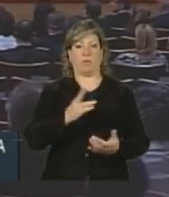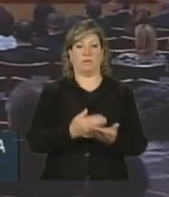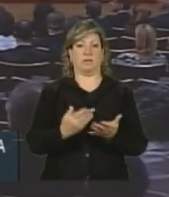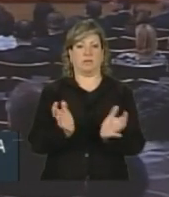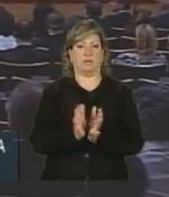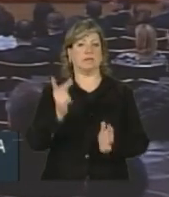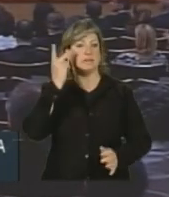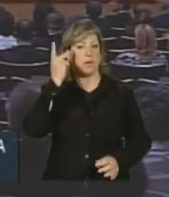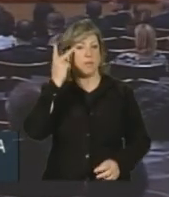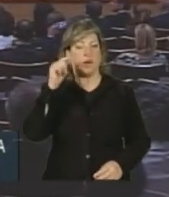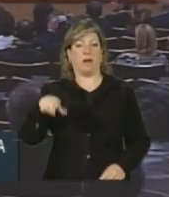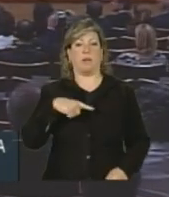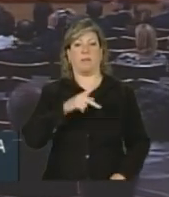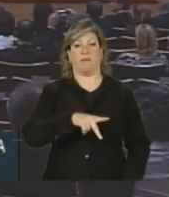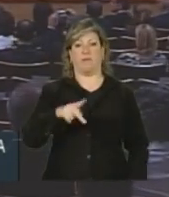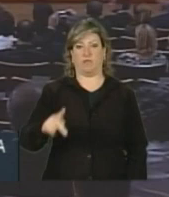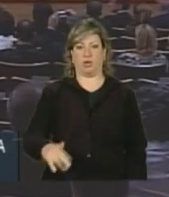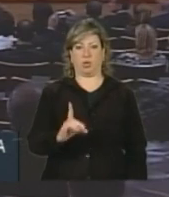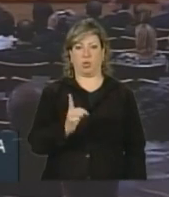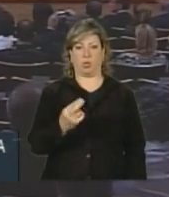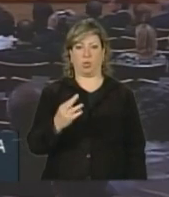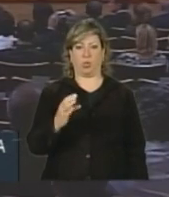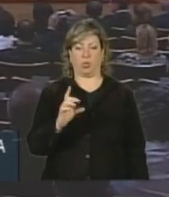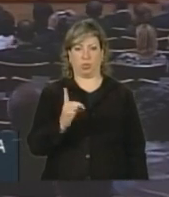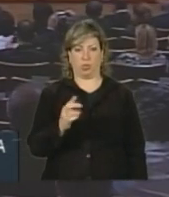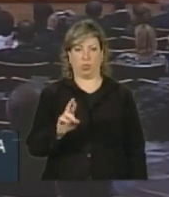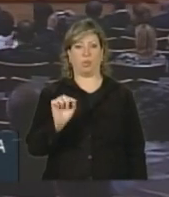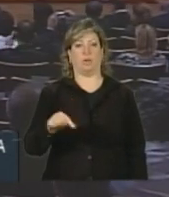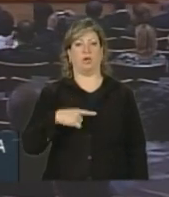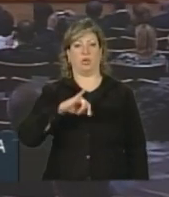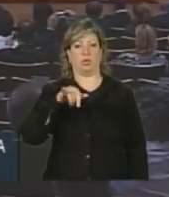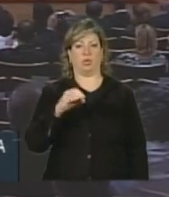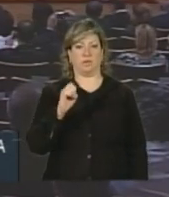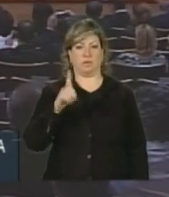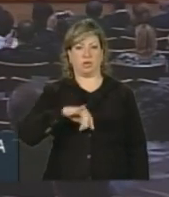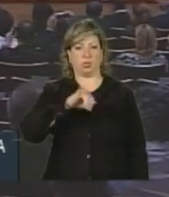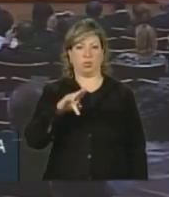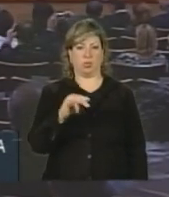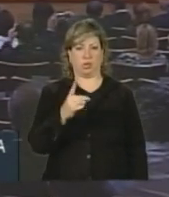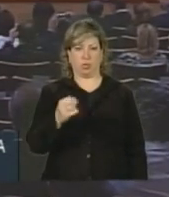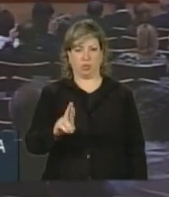Paulo, professor doutor José Otávio Costa Auler Júnior.